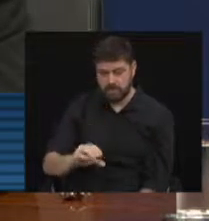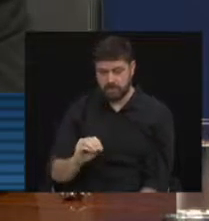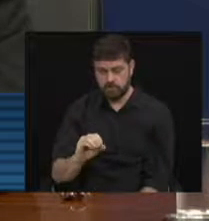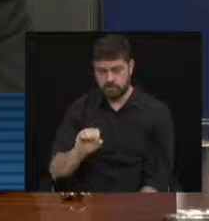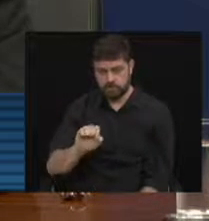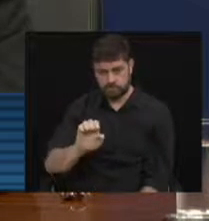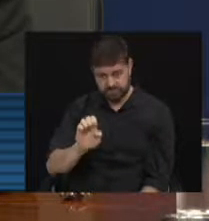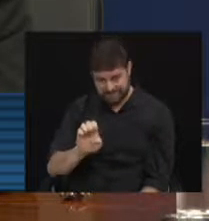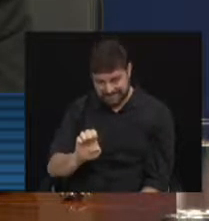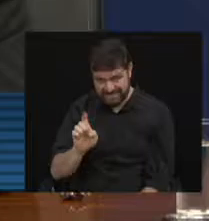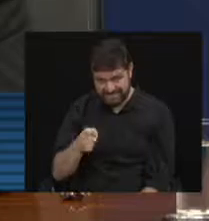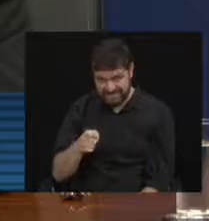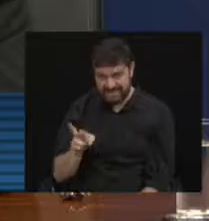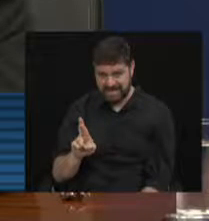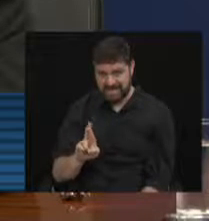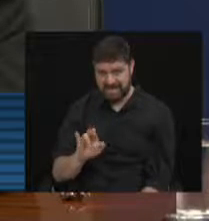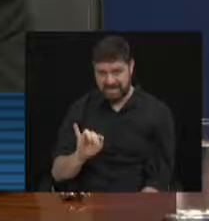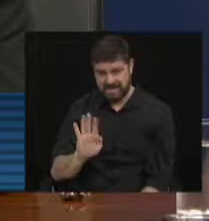sim.